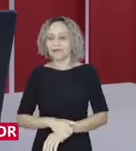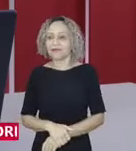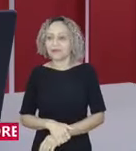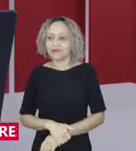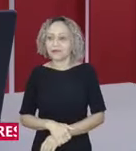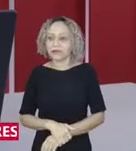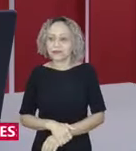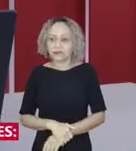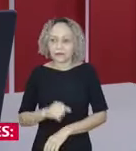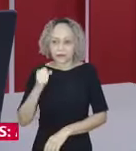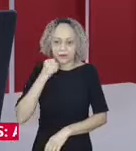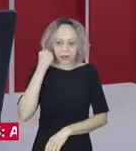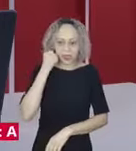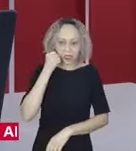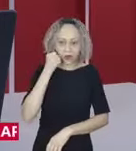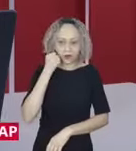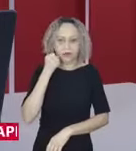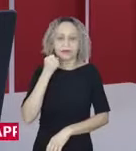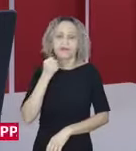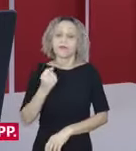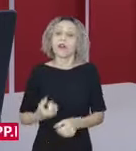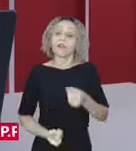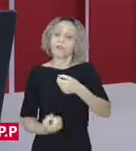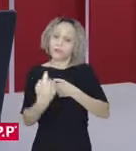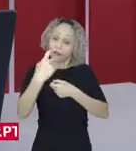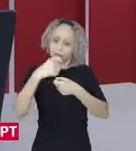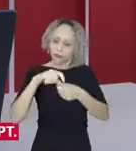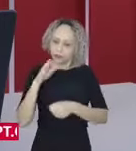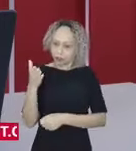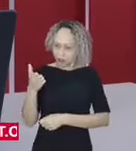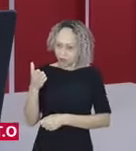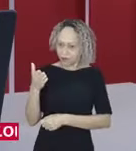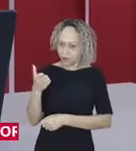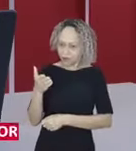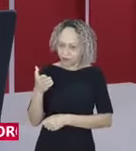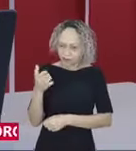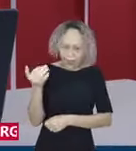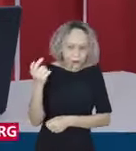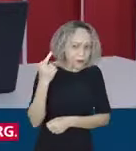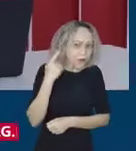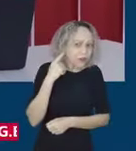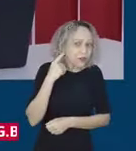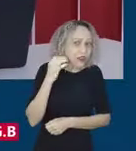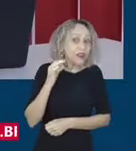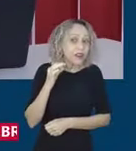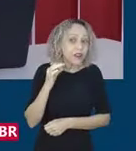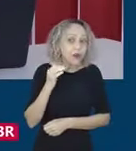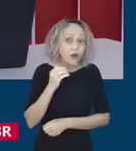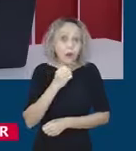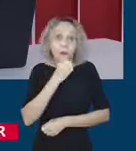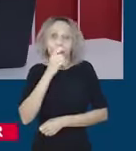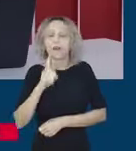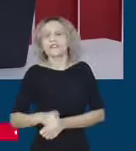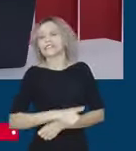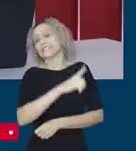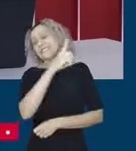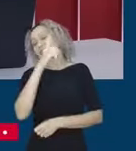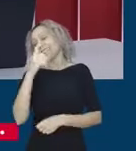senador? Tá bom, então voltamos com o Paulo Paim. Tá me ouvindo agora, senador? Bom dia. Perfeito, bom